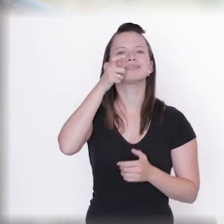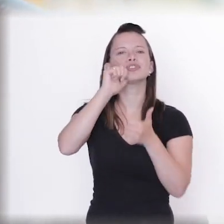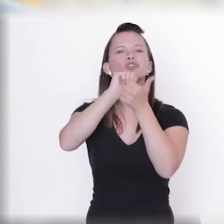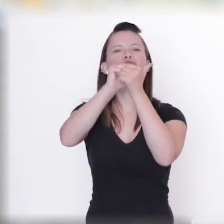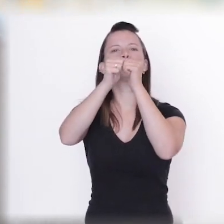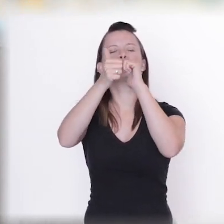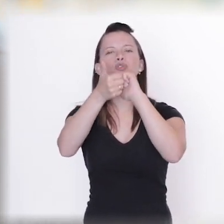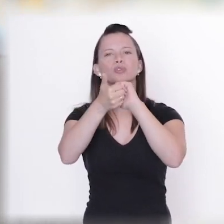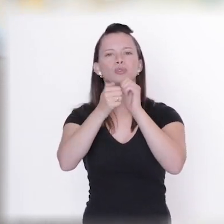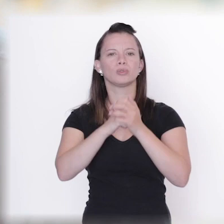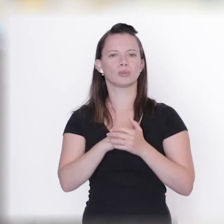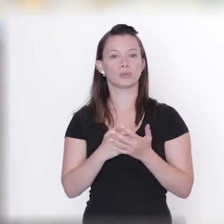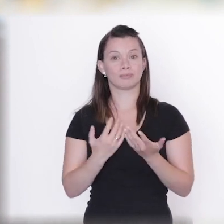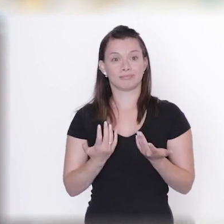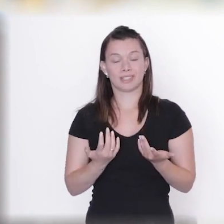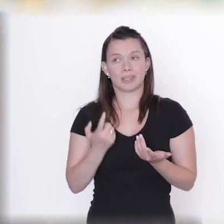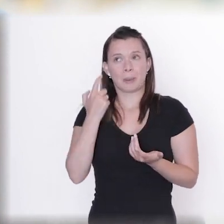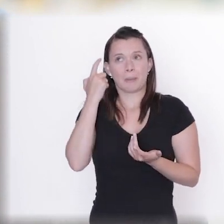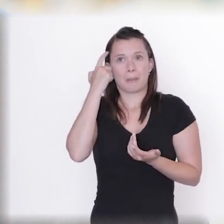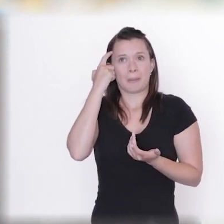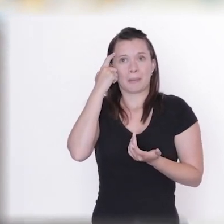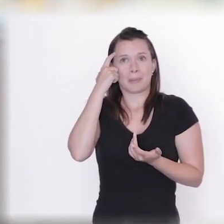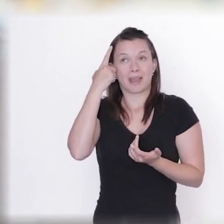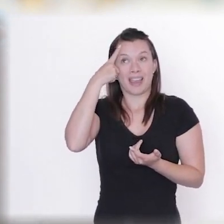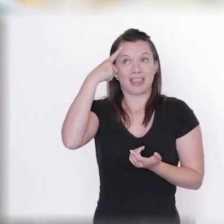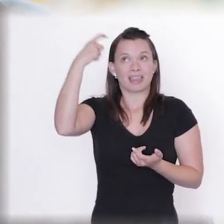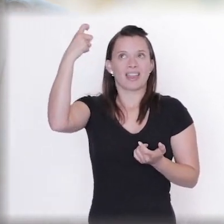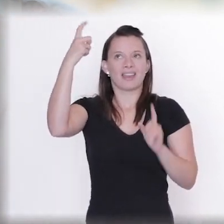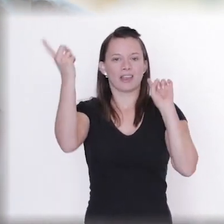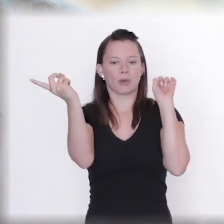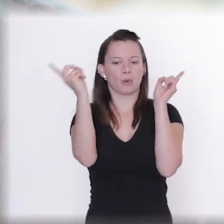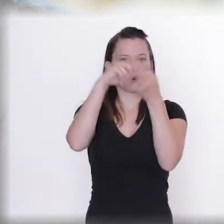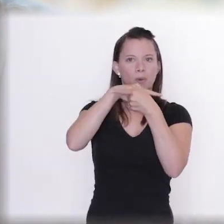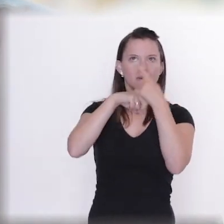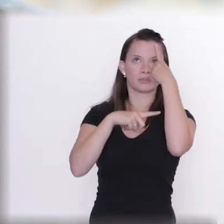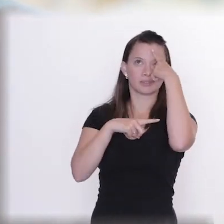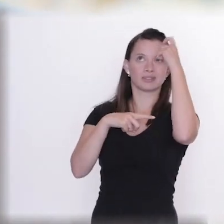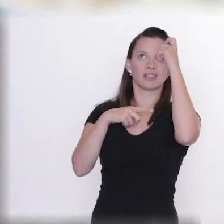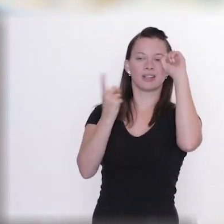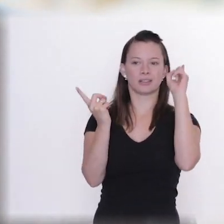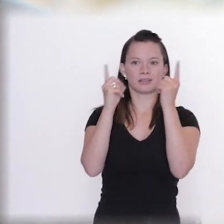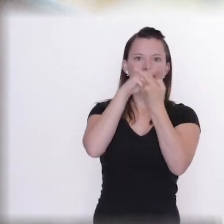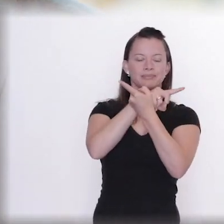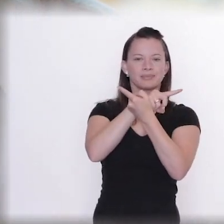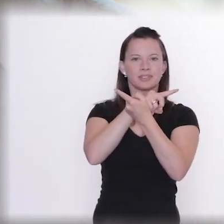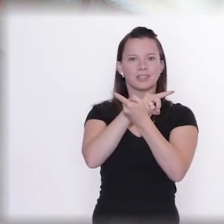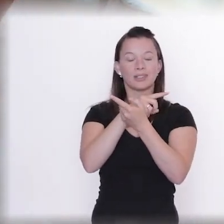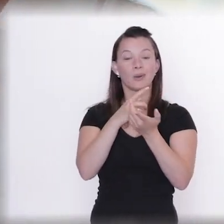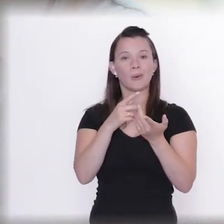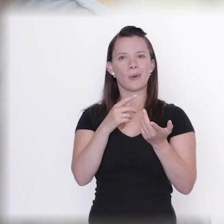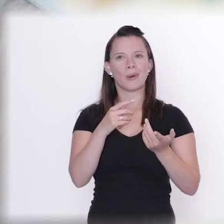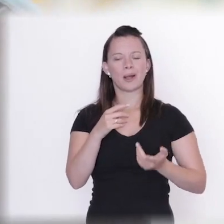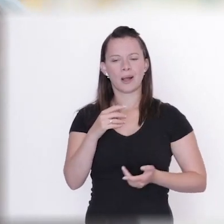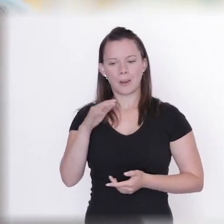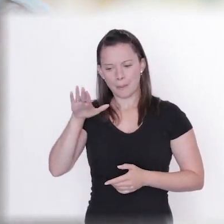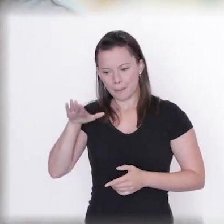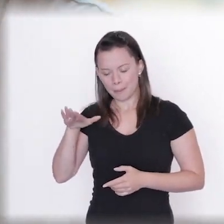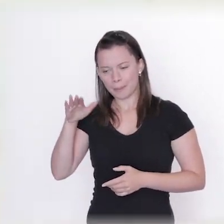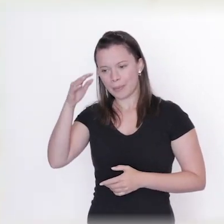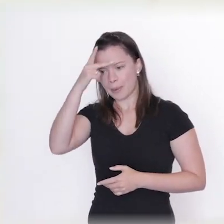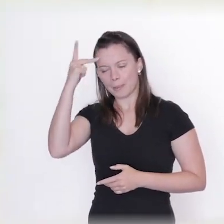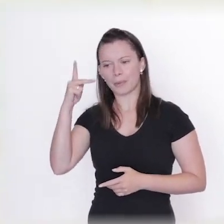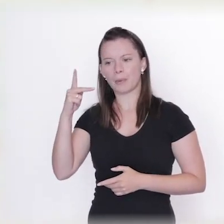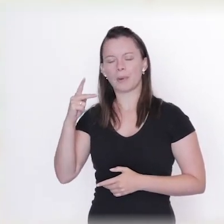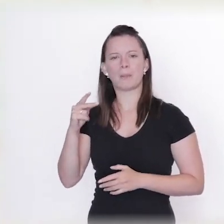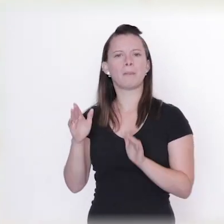e o paradoxo dos paradoxos é que no estádio do Pacaembu, o pobre torcedor do Corinthians entrava para ver o jogo, e aqui o estádio em